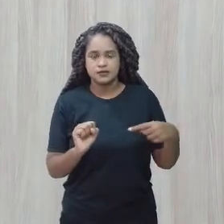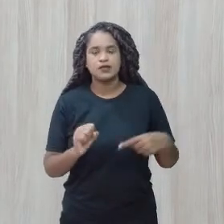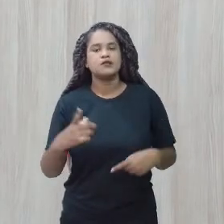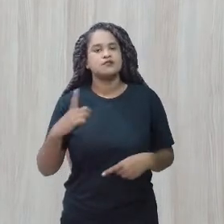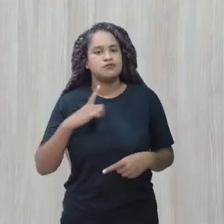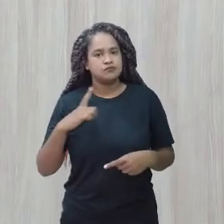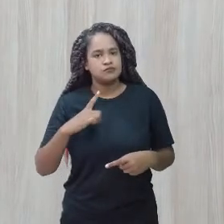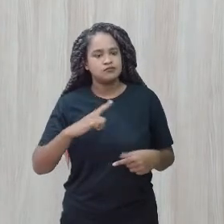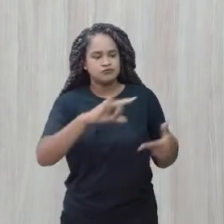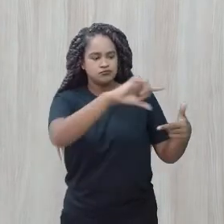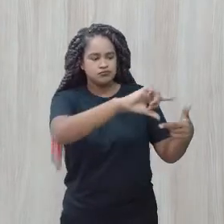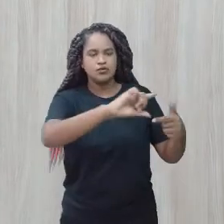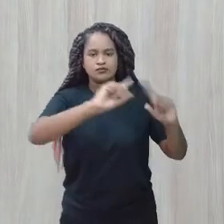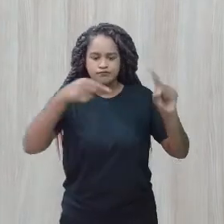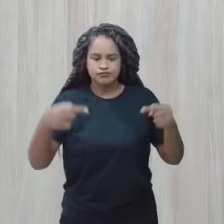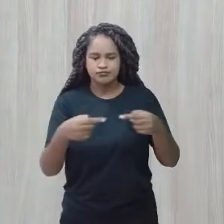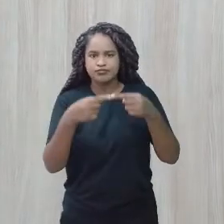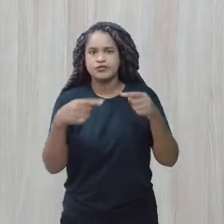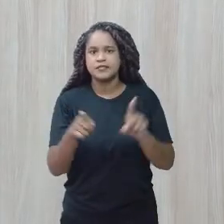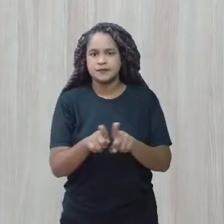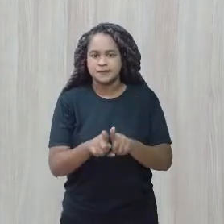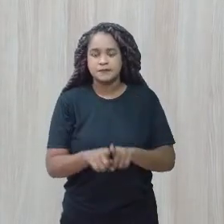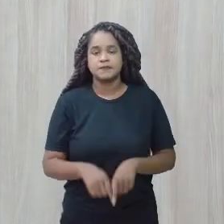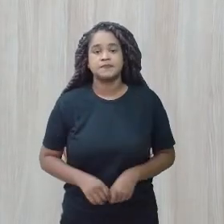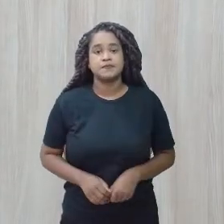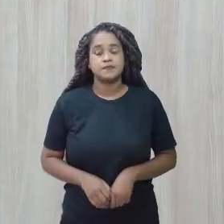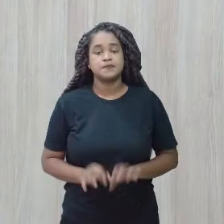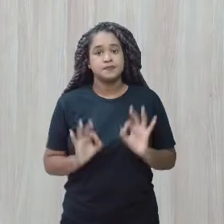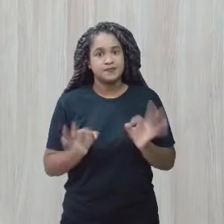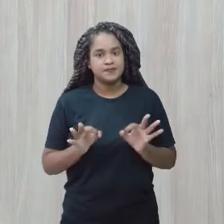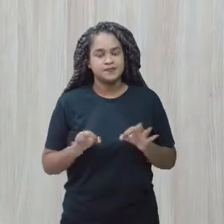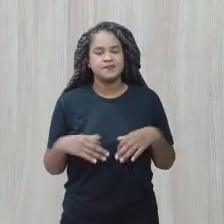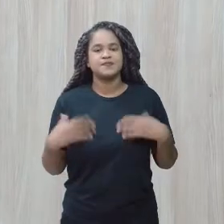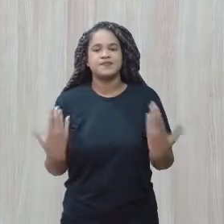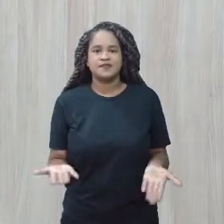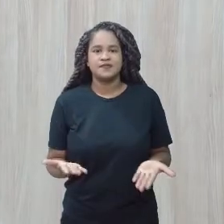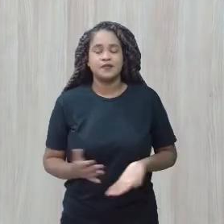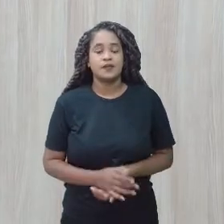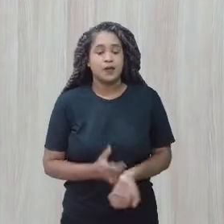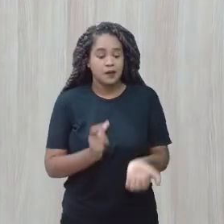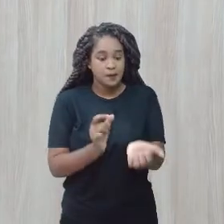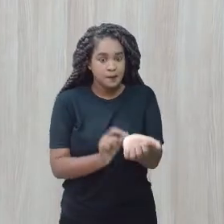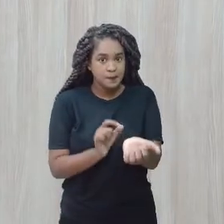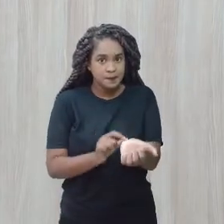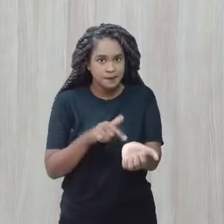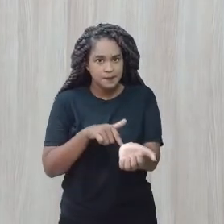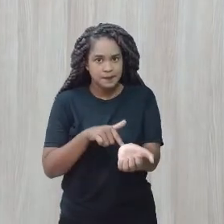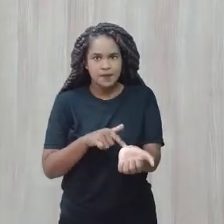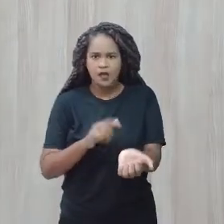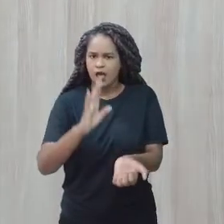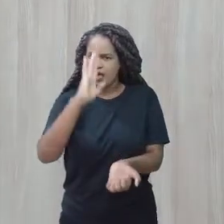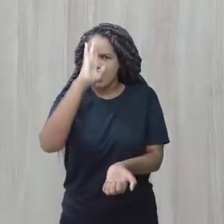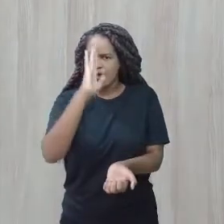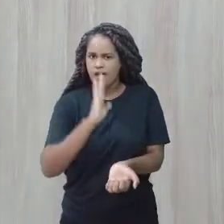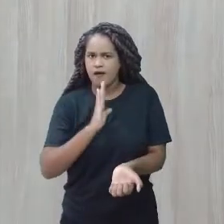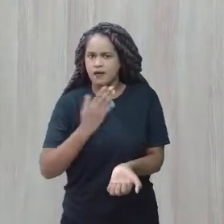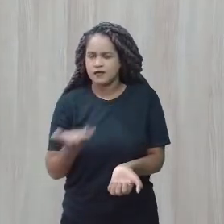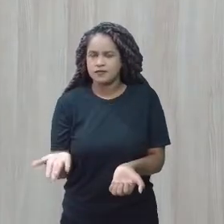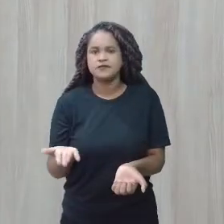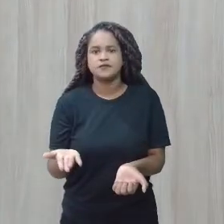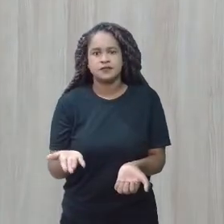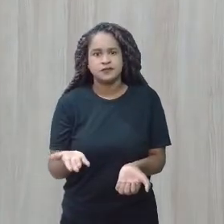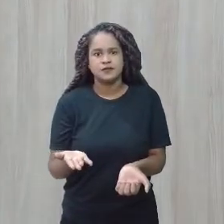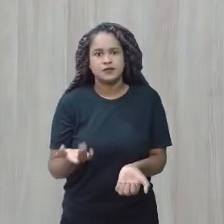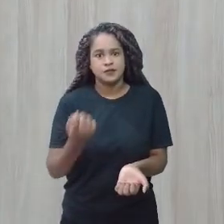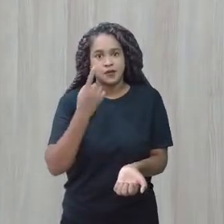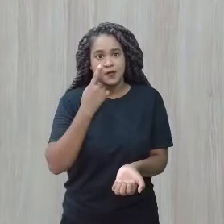tem também o QR Code para vocês, certo? E aí, nesse aplicativo, que é gratuito, né? Olha